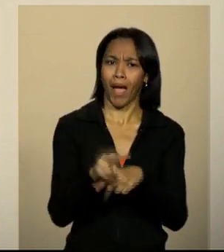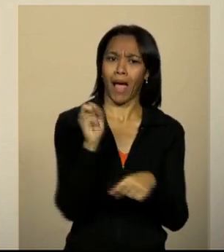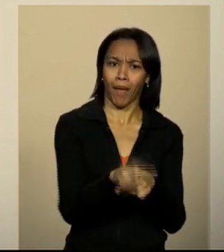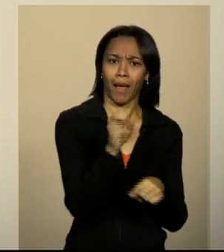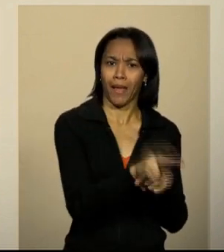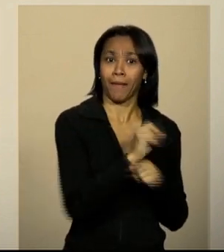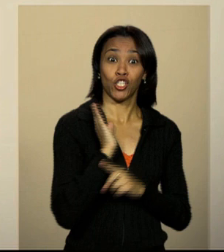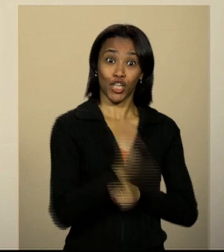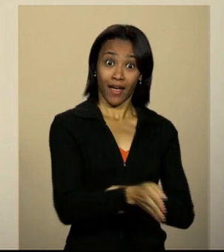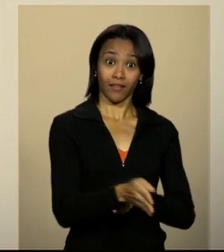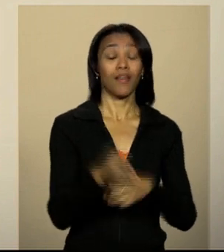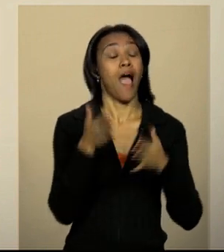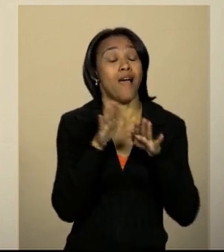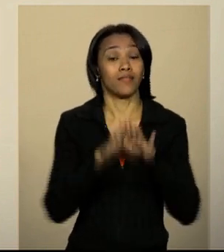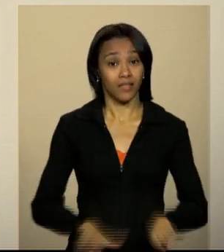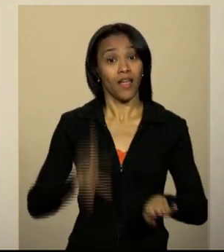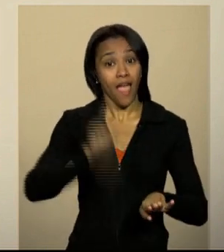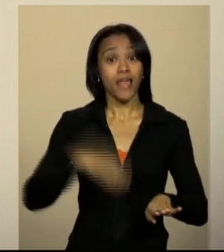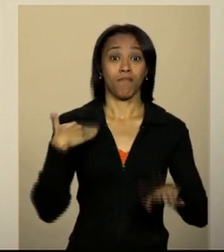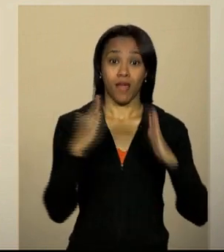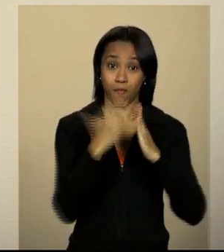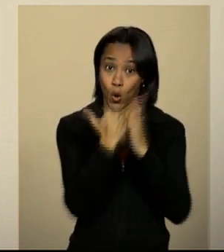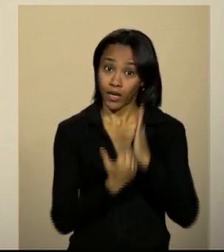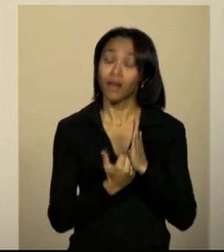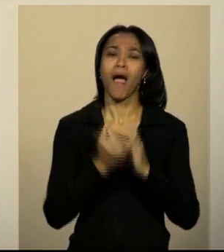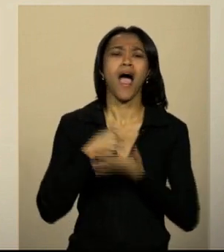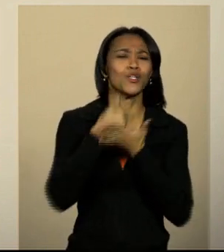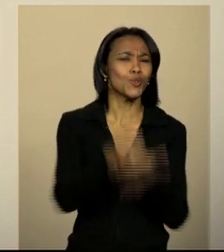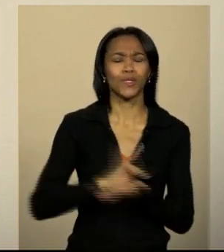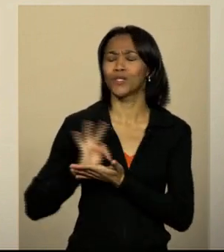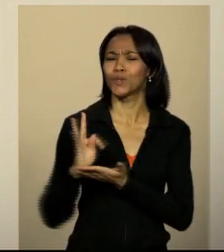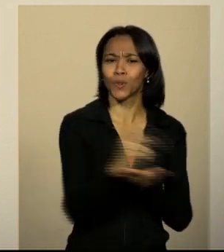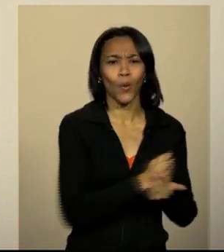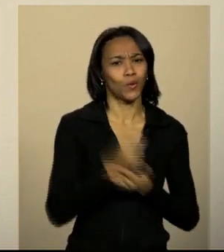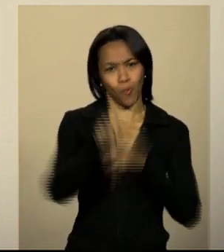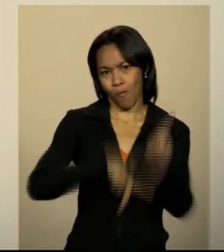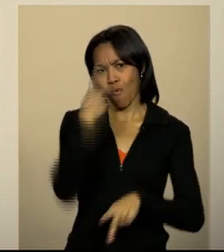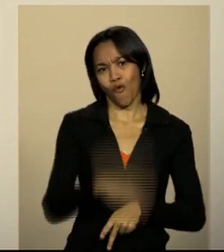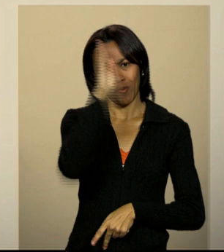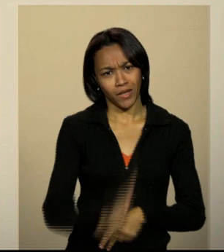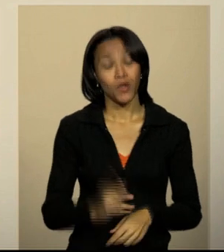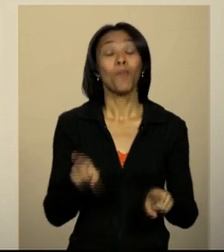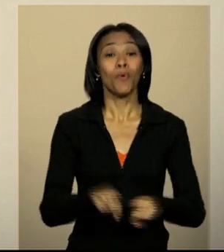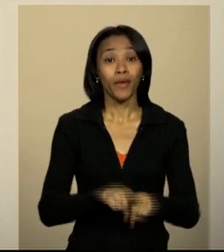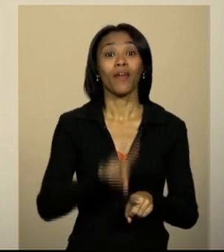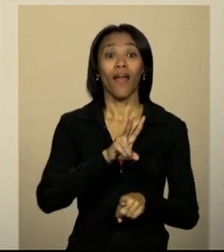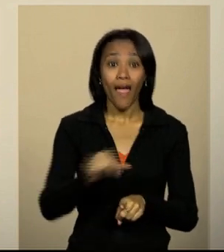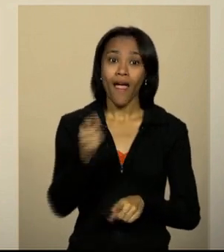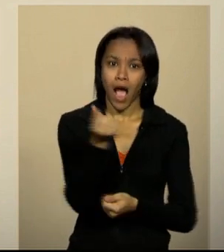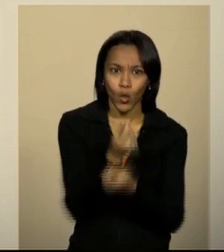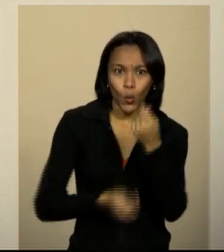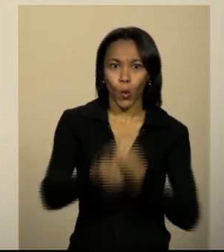diretamente assim Luciano é que o Minha Casa Minha Vida ajuda toda a população do Brasil porque faz a roda